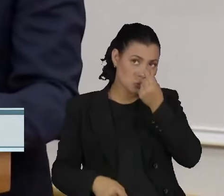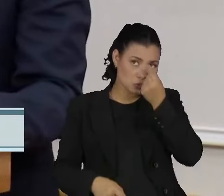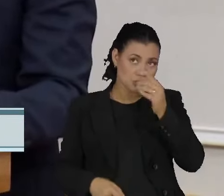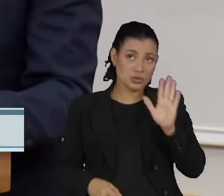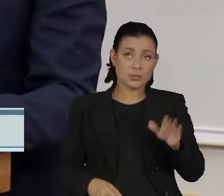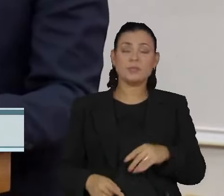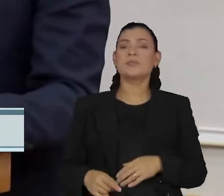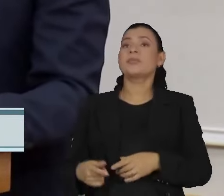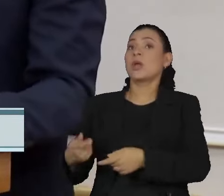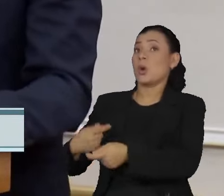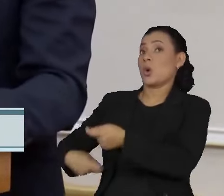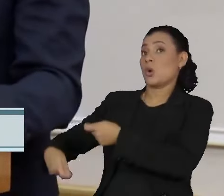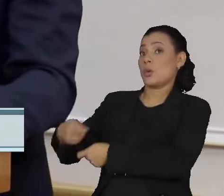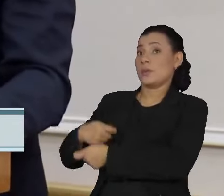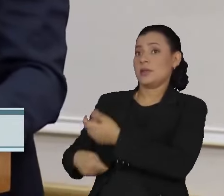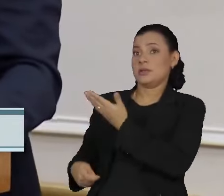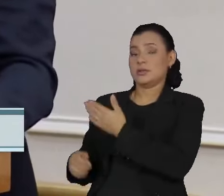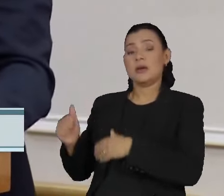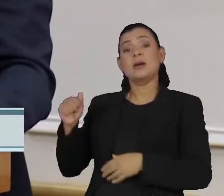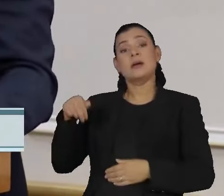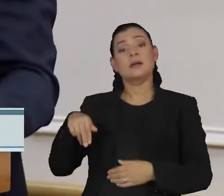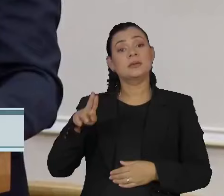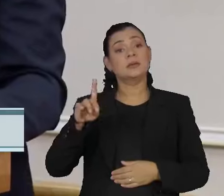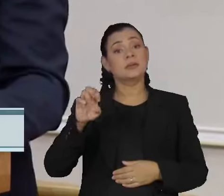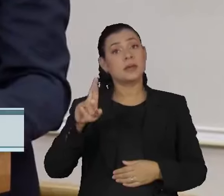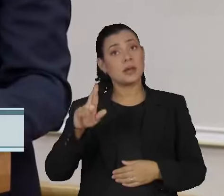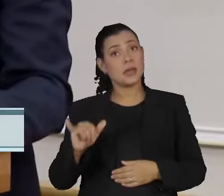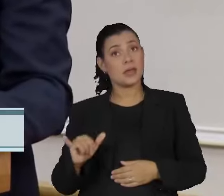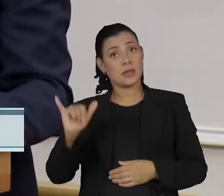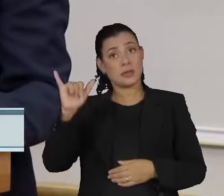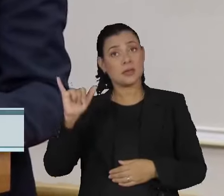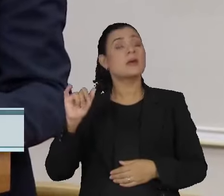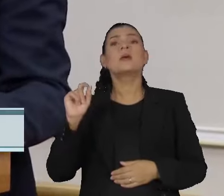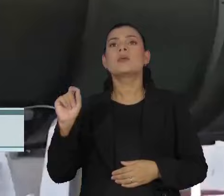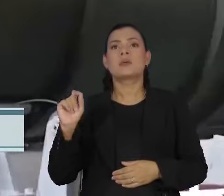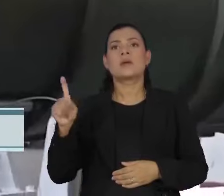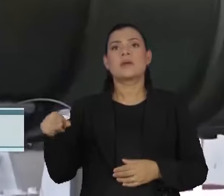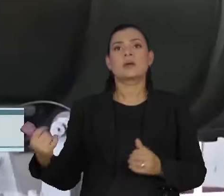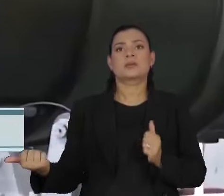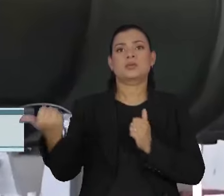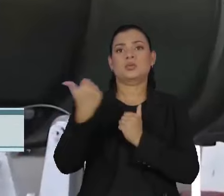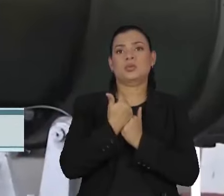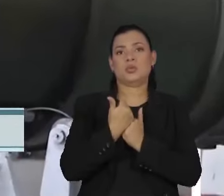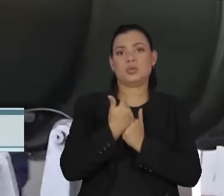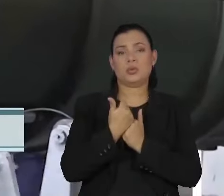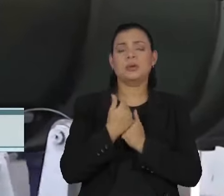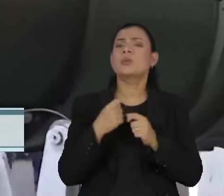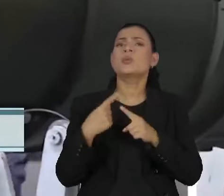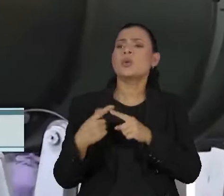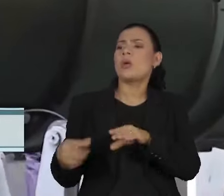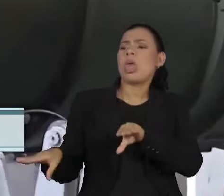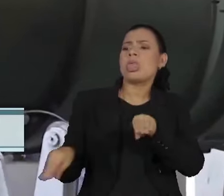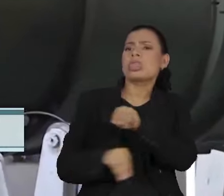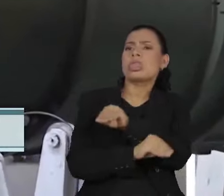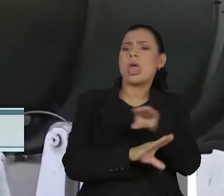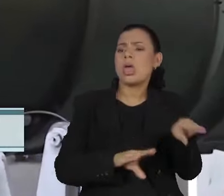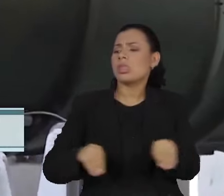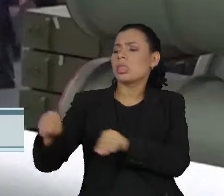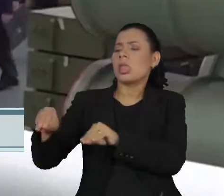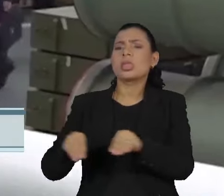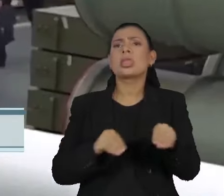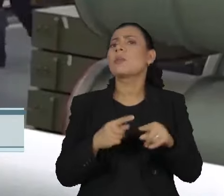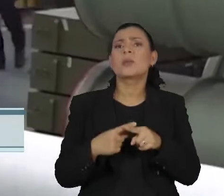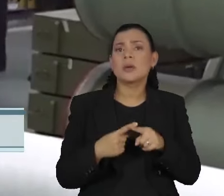economista e civil Andrei Belousov substituirá Shoigu. A justificativa é que a área